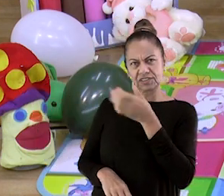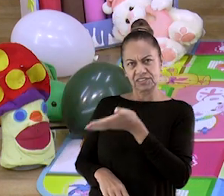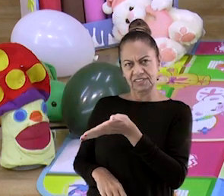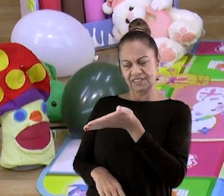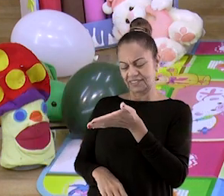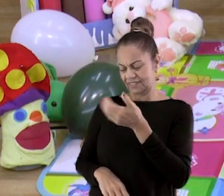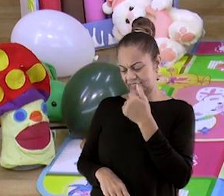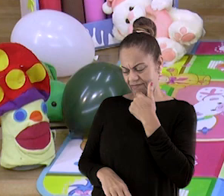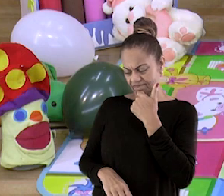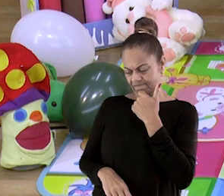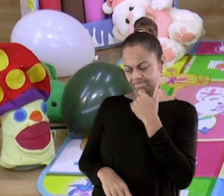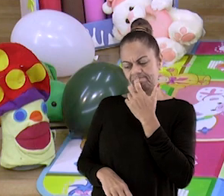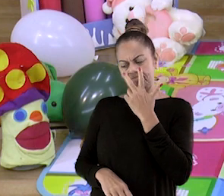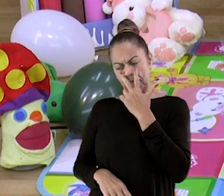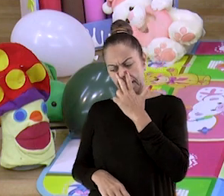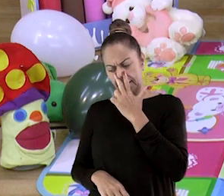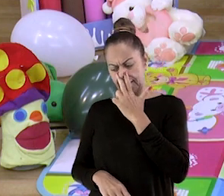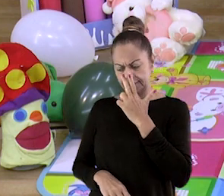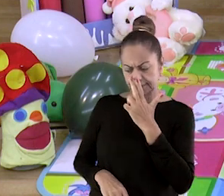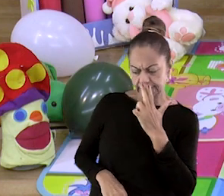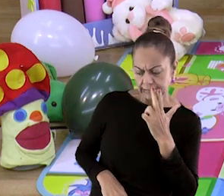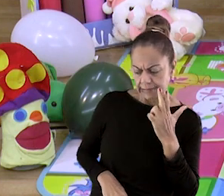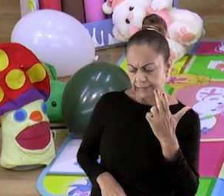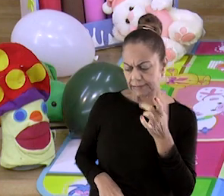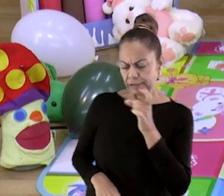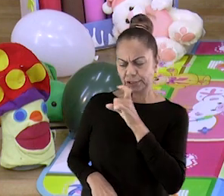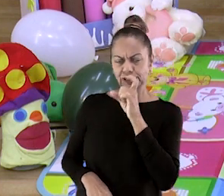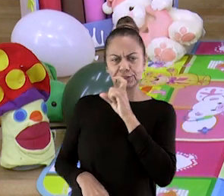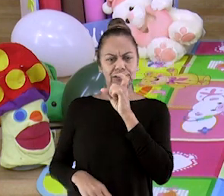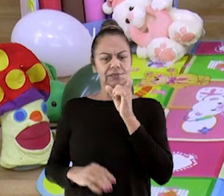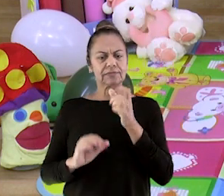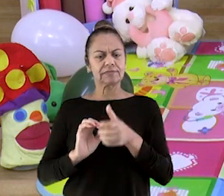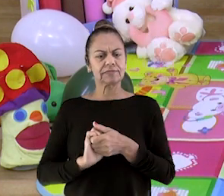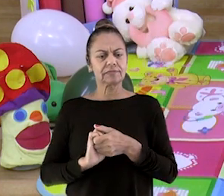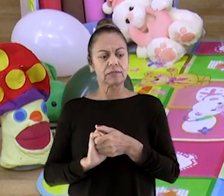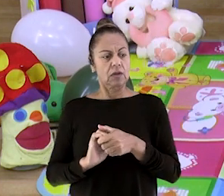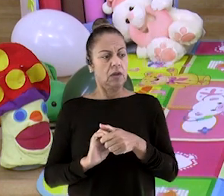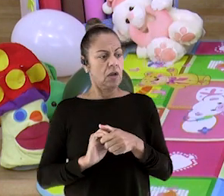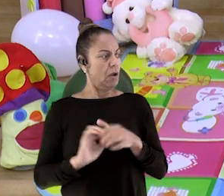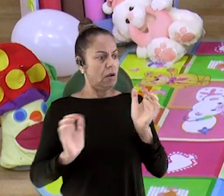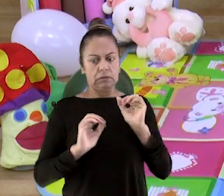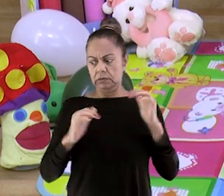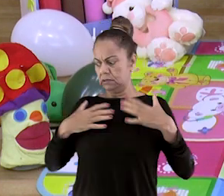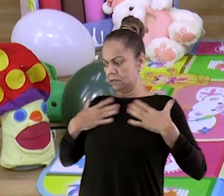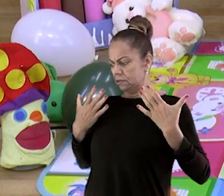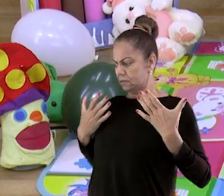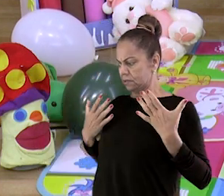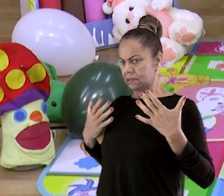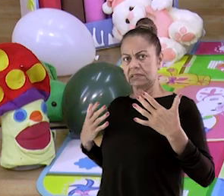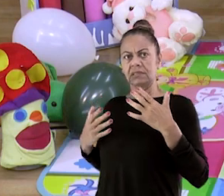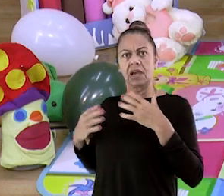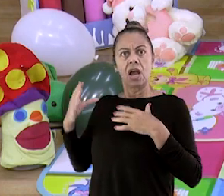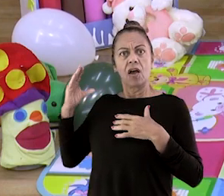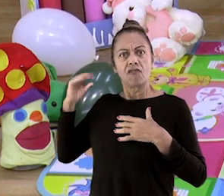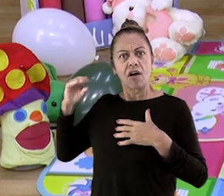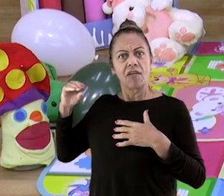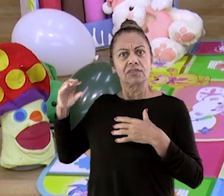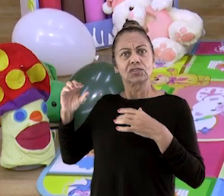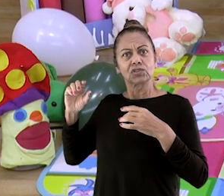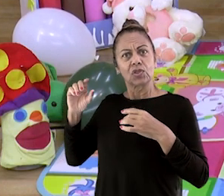essa casa tem jeito que fala mentira hein Eu não falo mentira